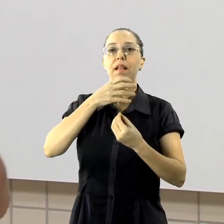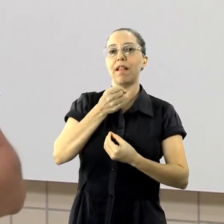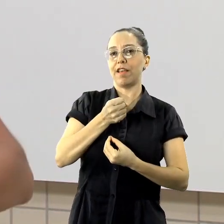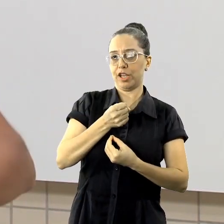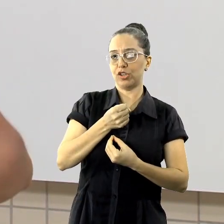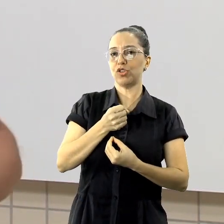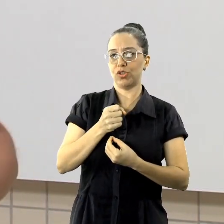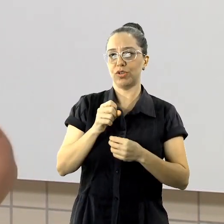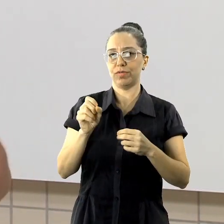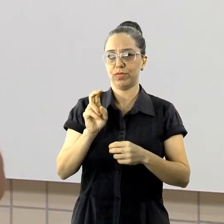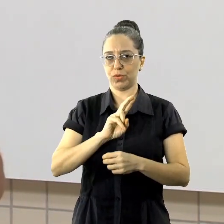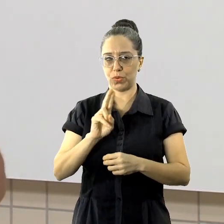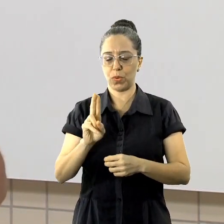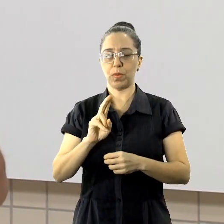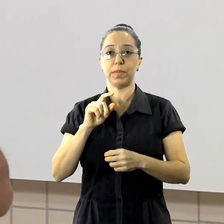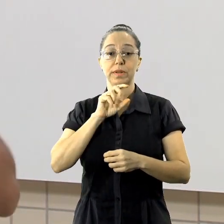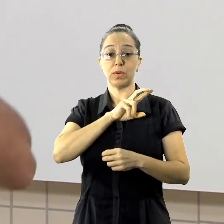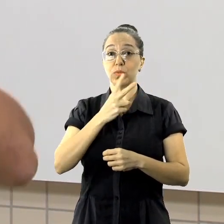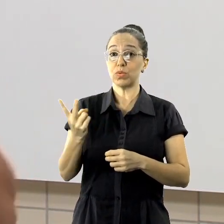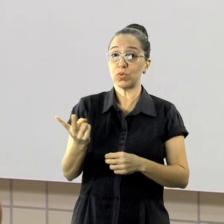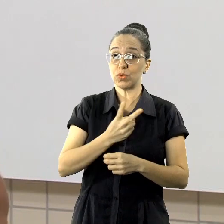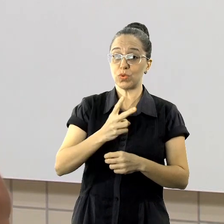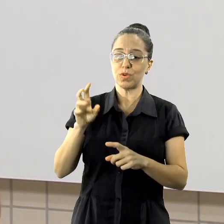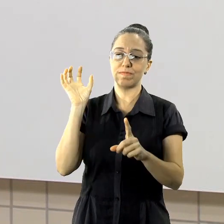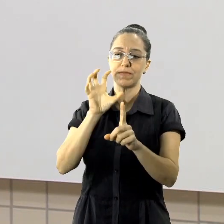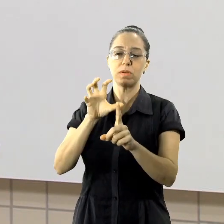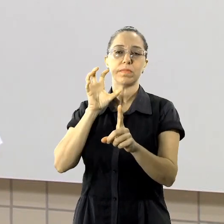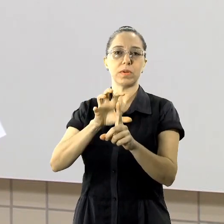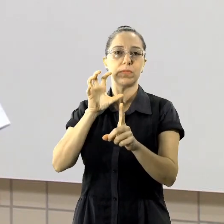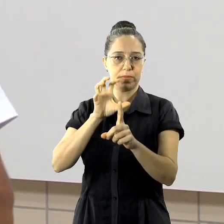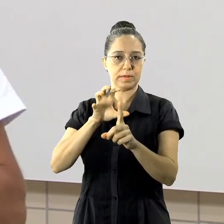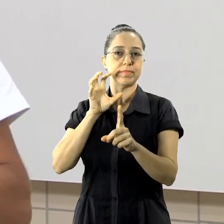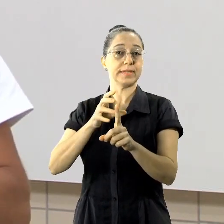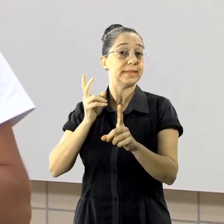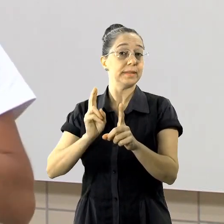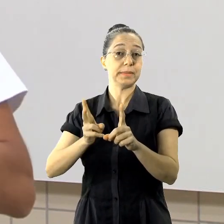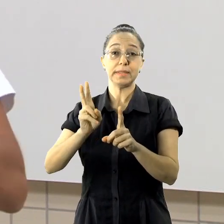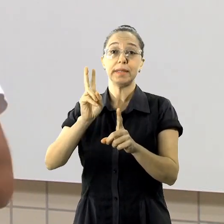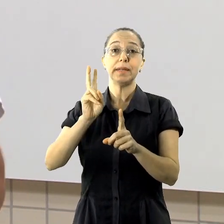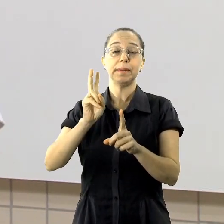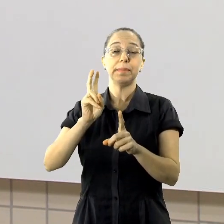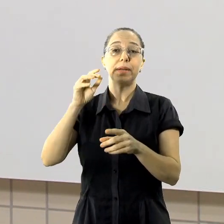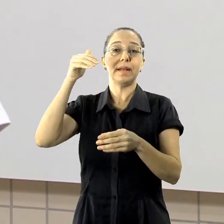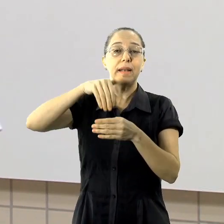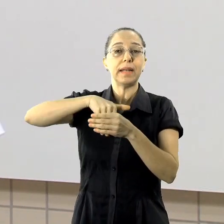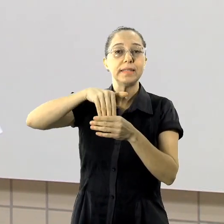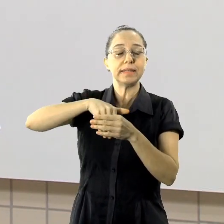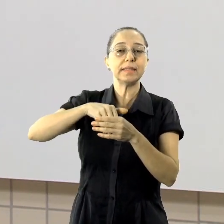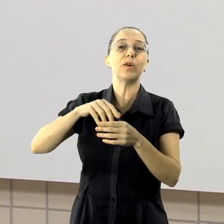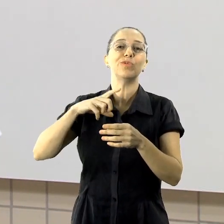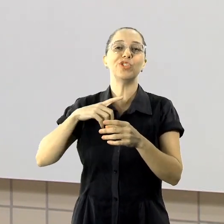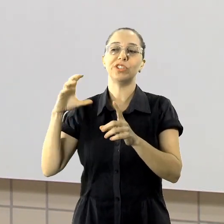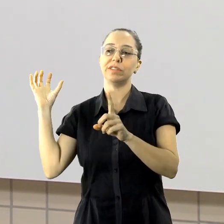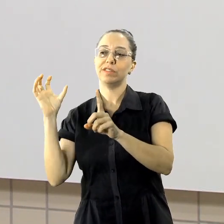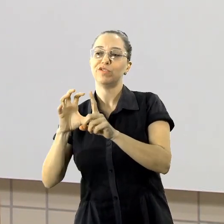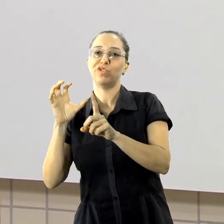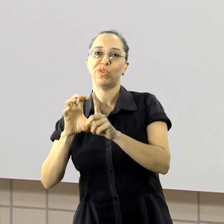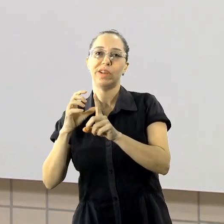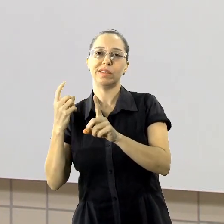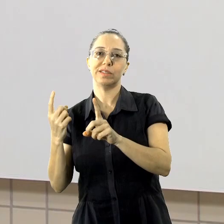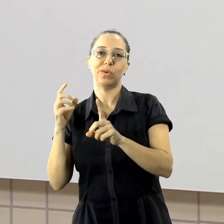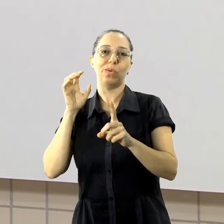interferiam na política nacional e todas as eleições acabavam recebendo uma certa influência desses